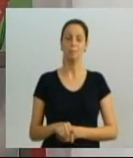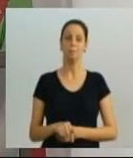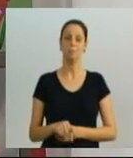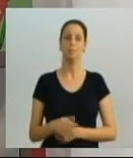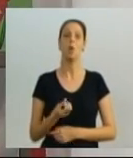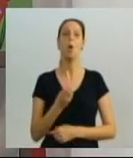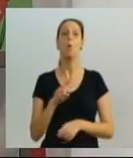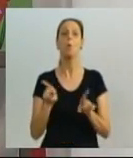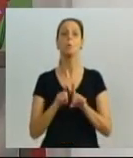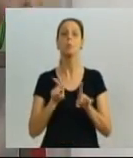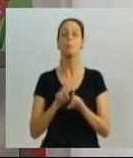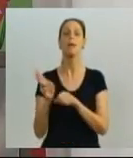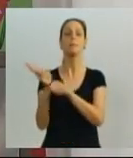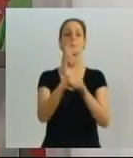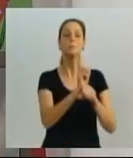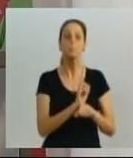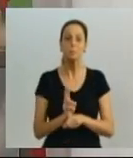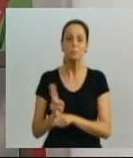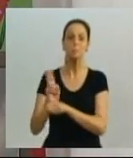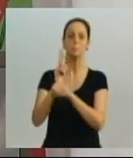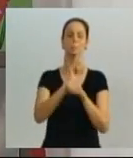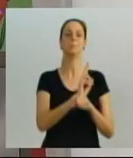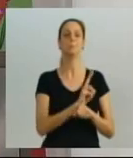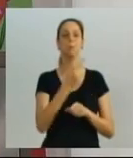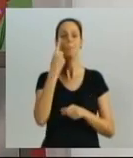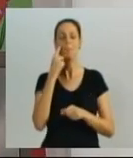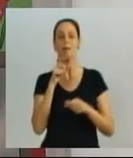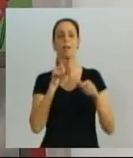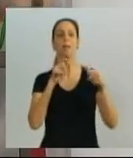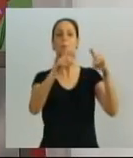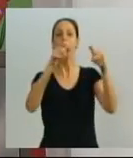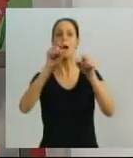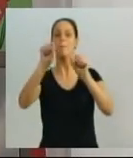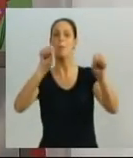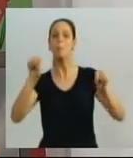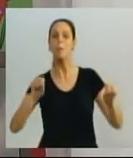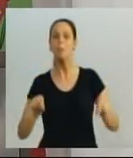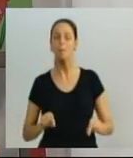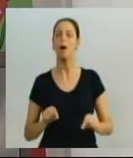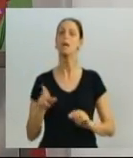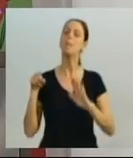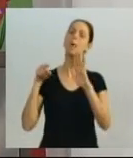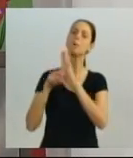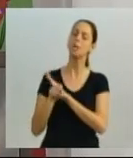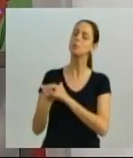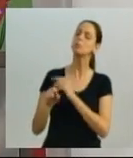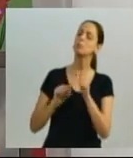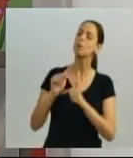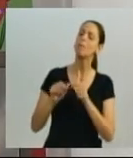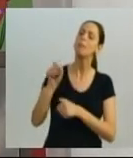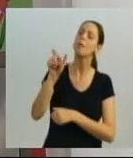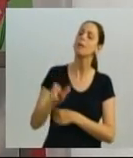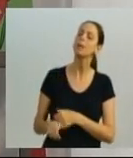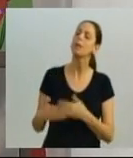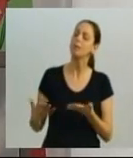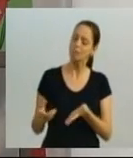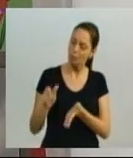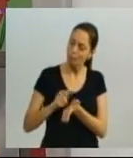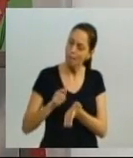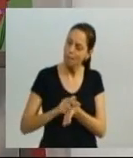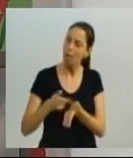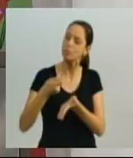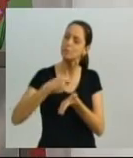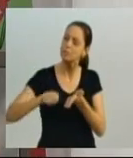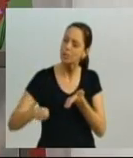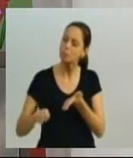uma averiguação em loco, na data, no dia, iria perguntar, trabalha-se para quem? Para quem? Cadê a assinatura? Cadê o registro?